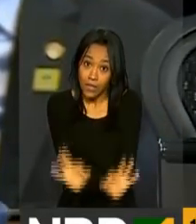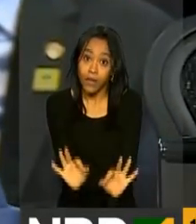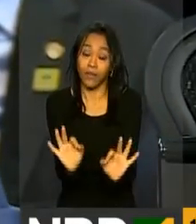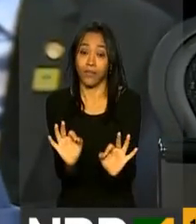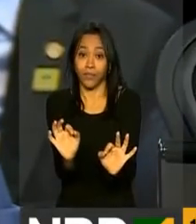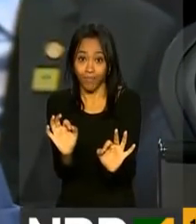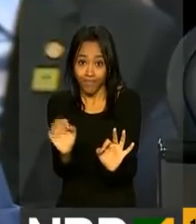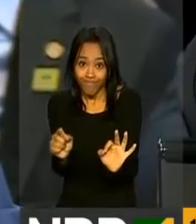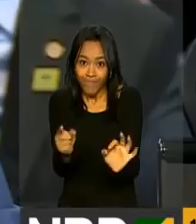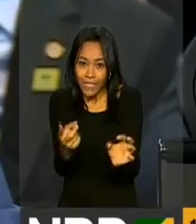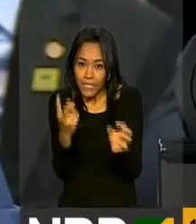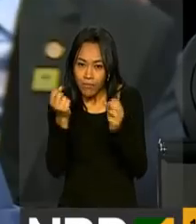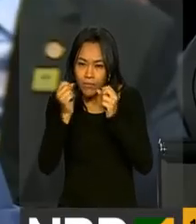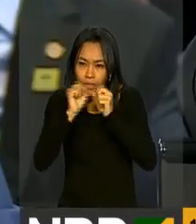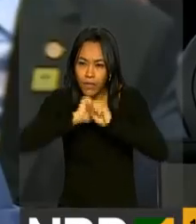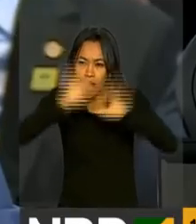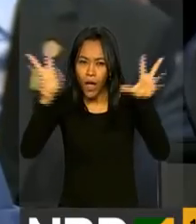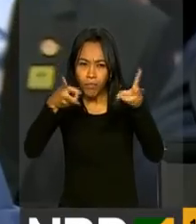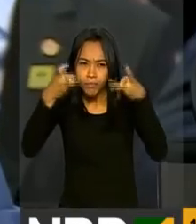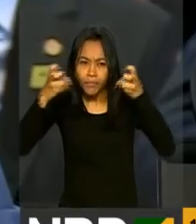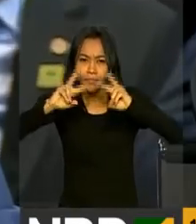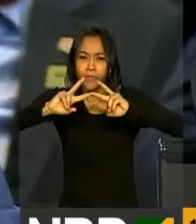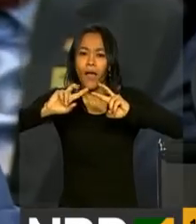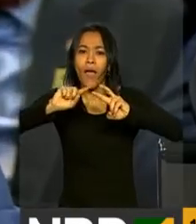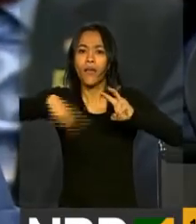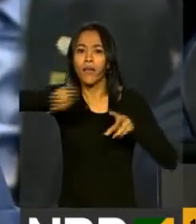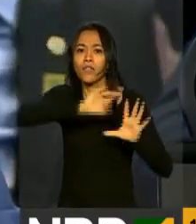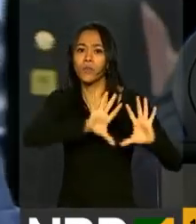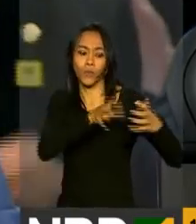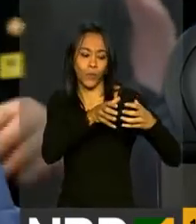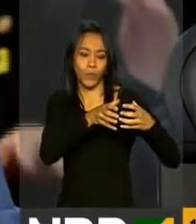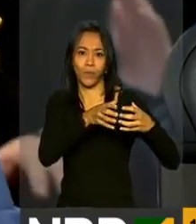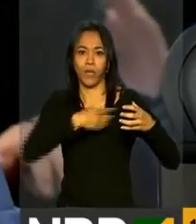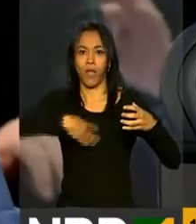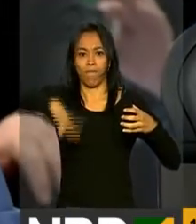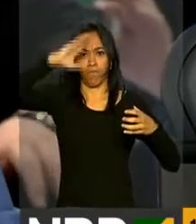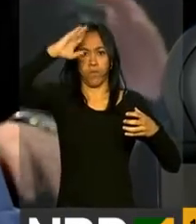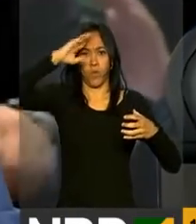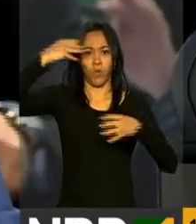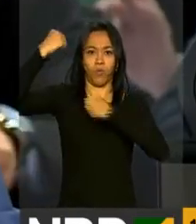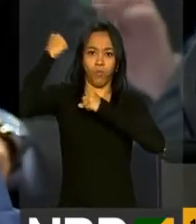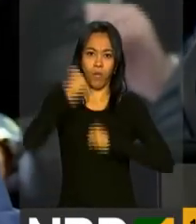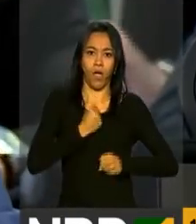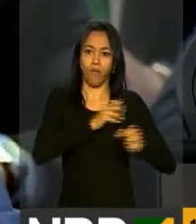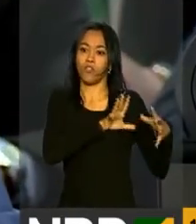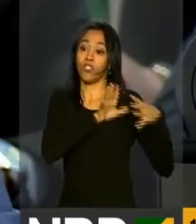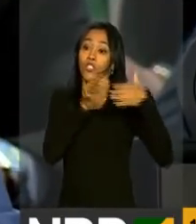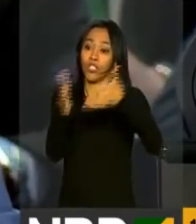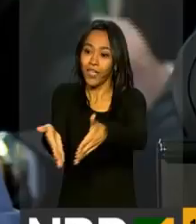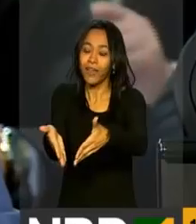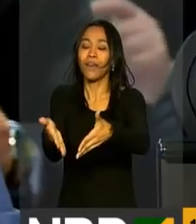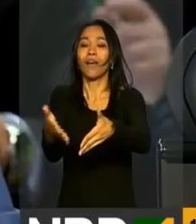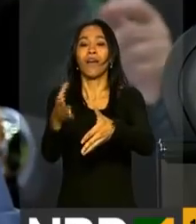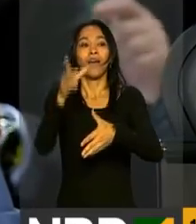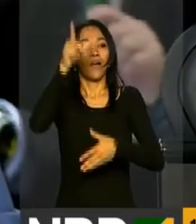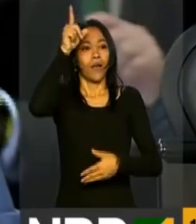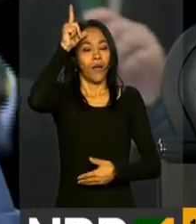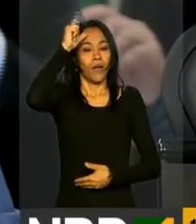sensível visível é de que essas forças que lá chegam naturalmente vão assegurar tranqüilidade